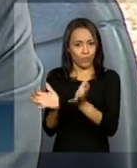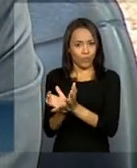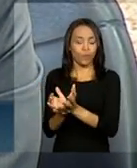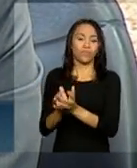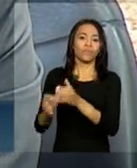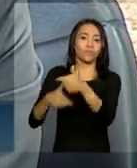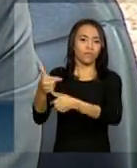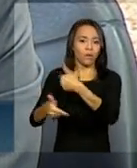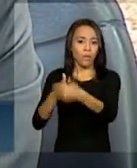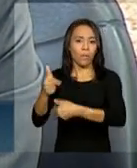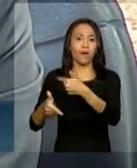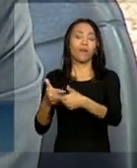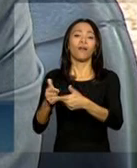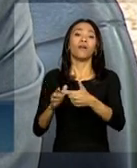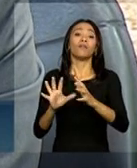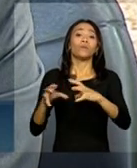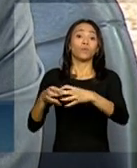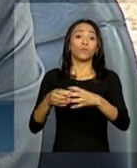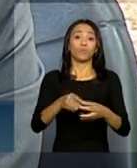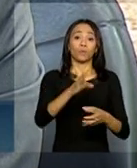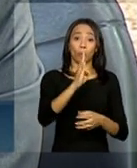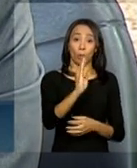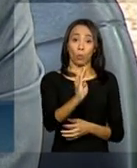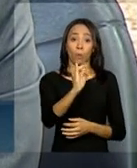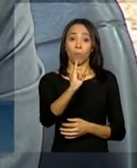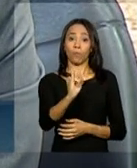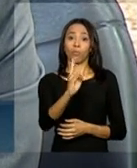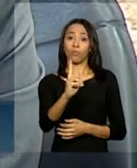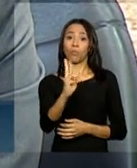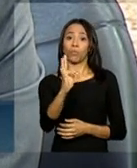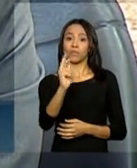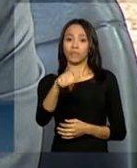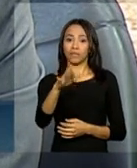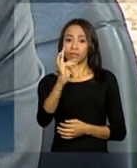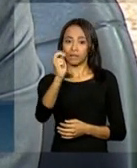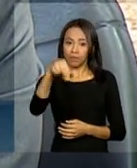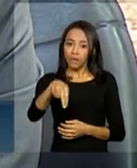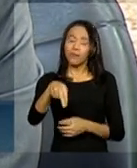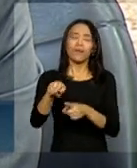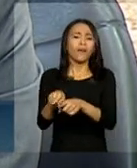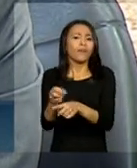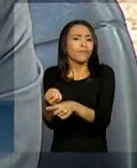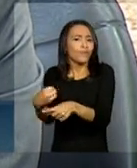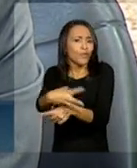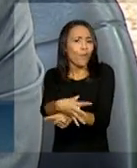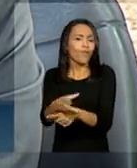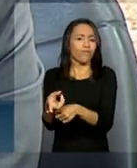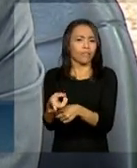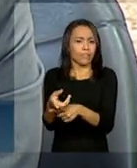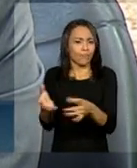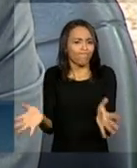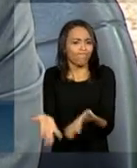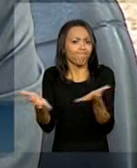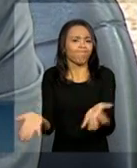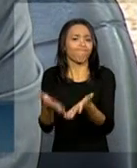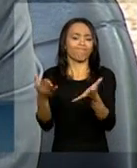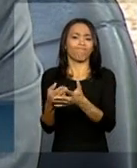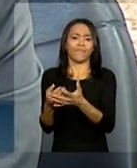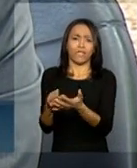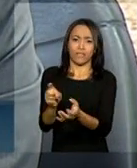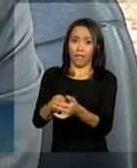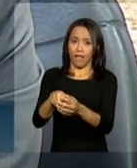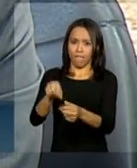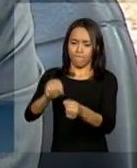pouco tempo atrás realmente é um é um novo Instituto uma nova instituição com boas práticas eh de fabricação em